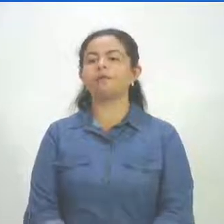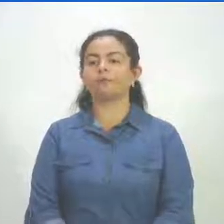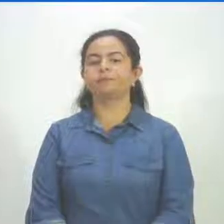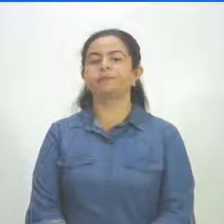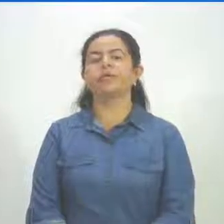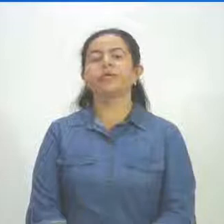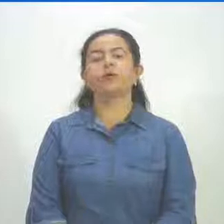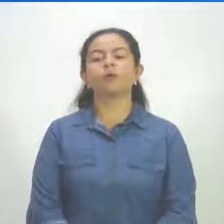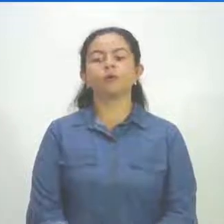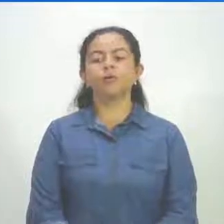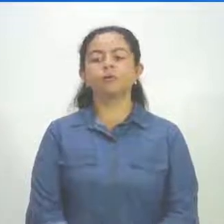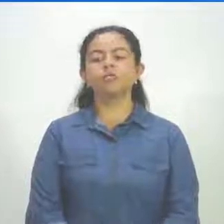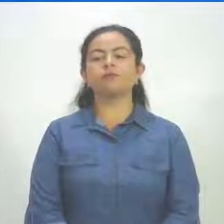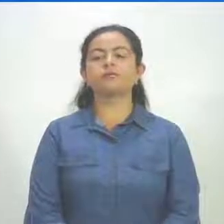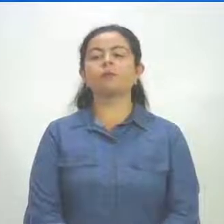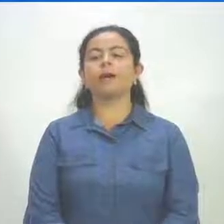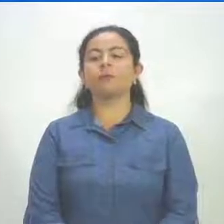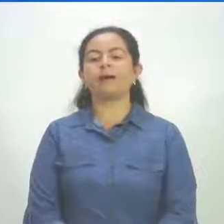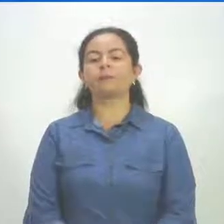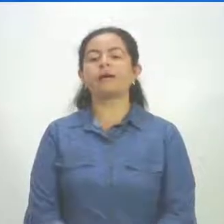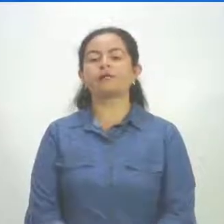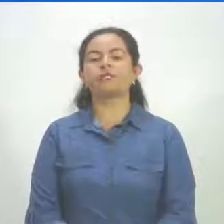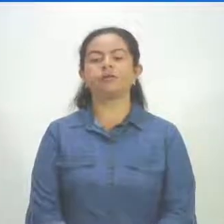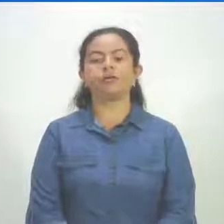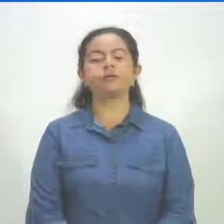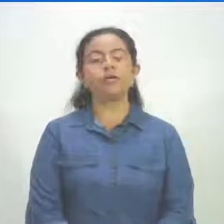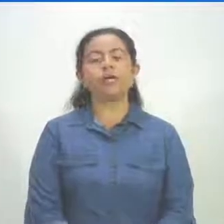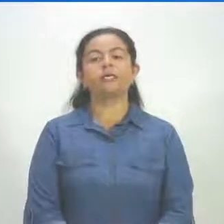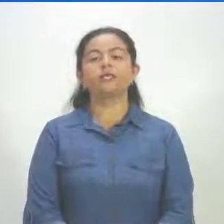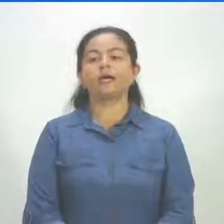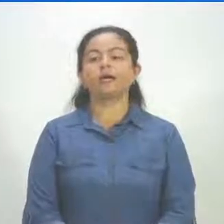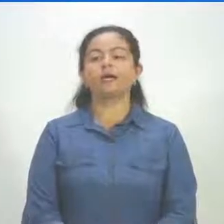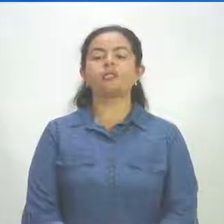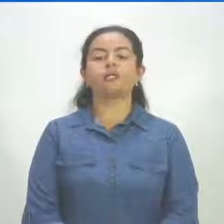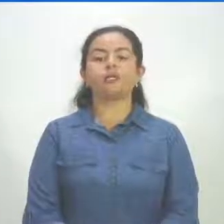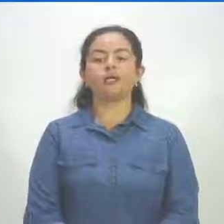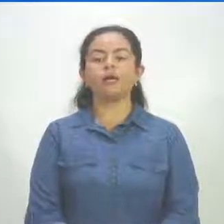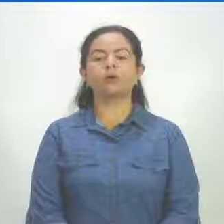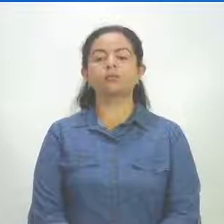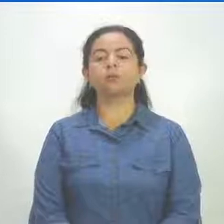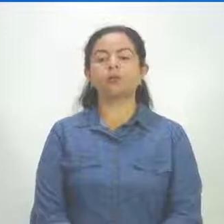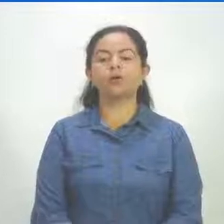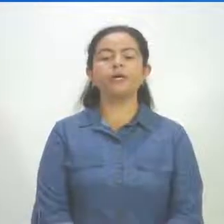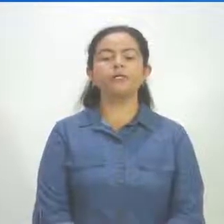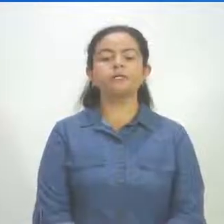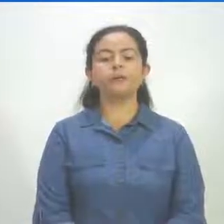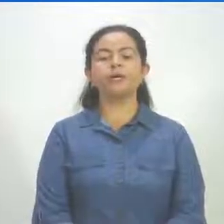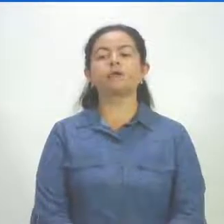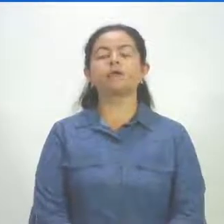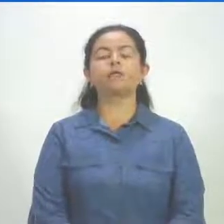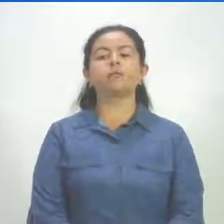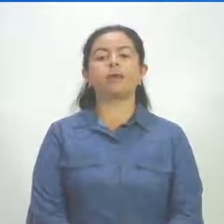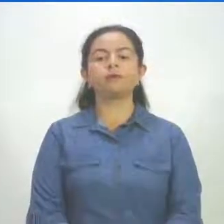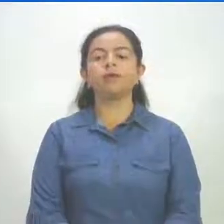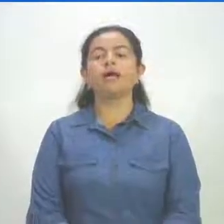Maués IFAM. Quanto à minha motivação para participar deste evento, está em adquirir, contribuir e